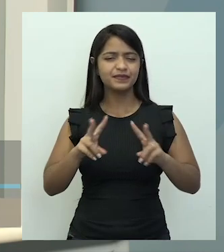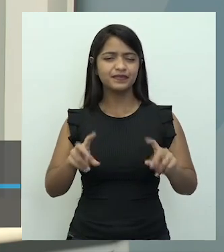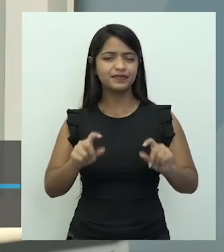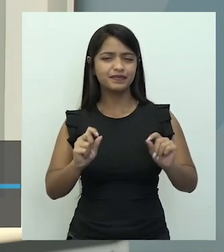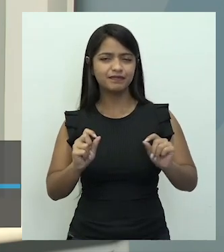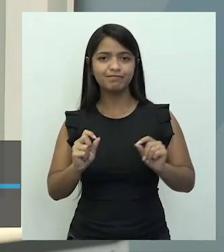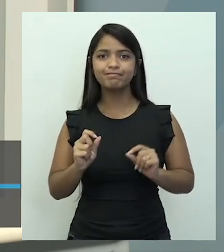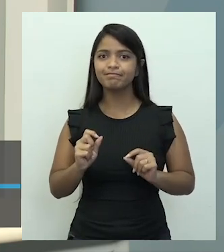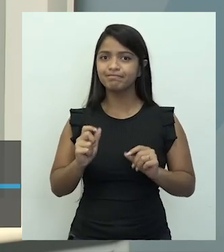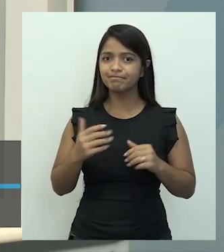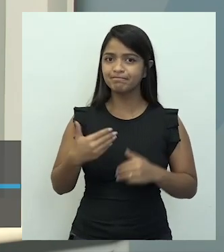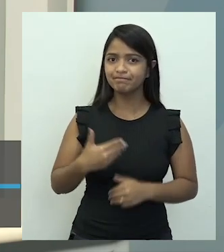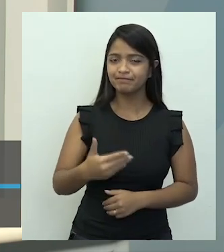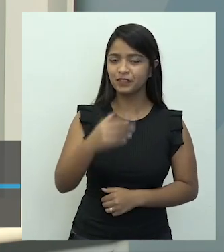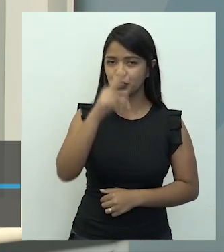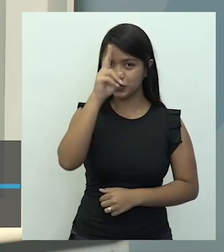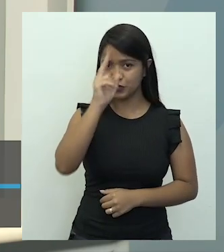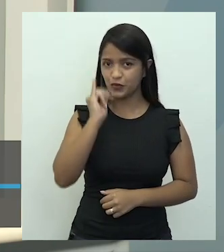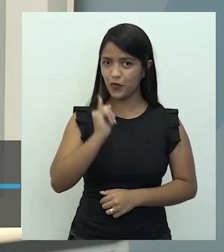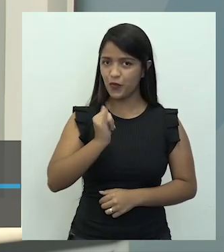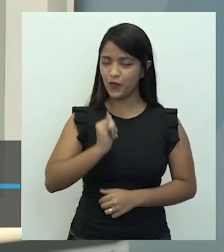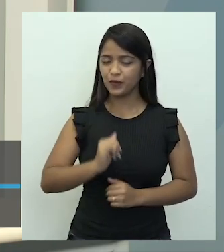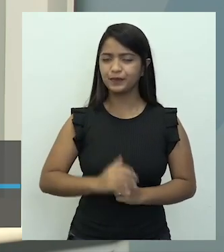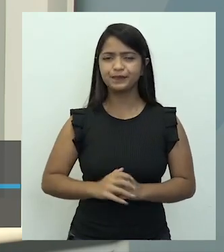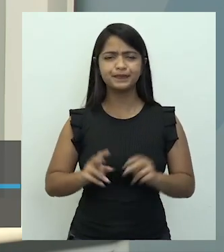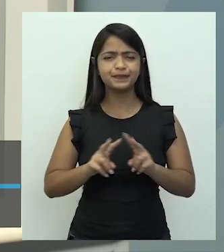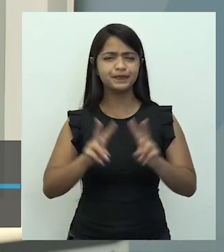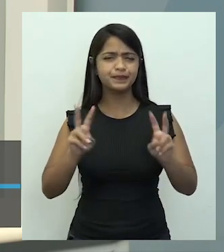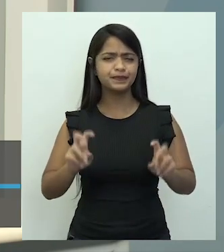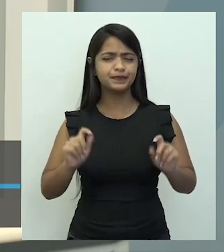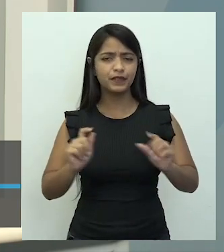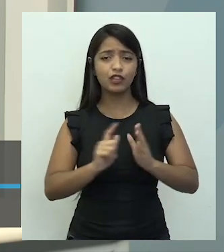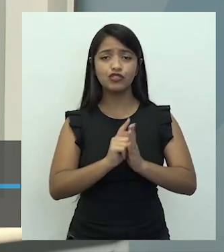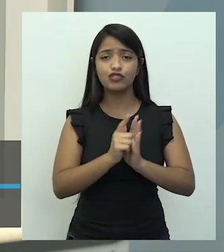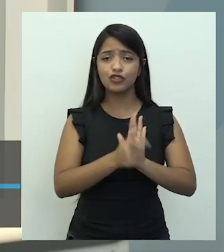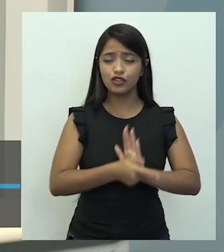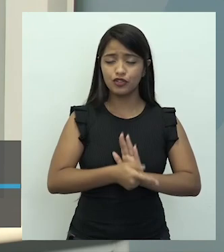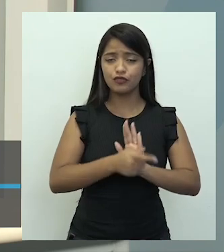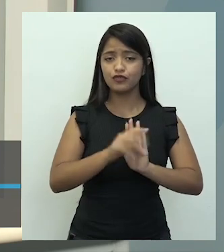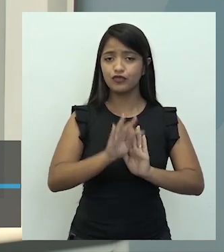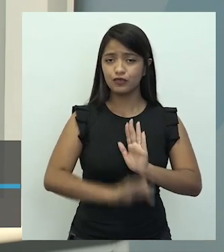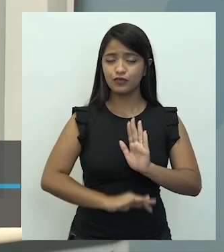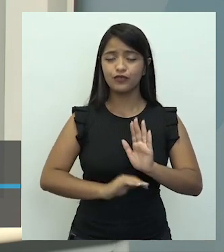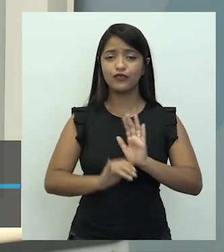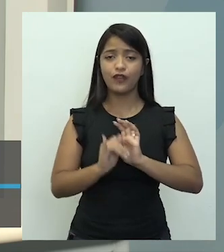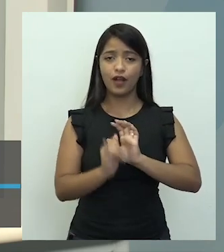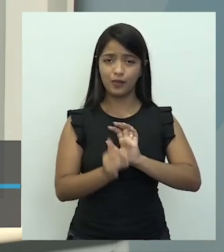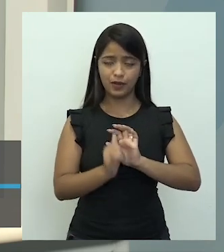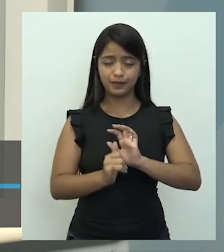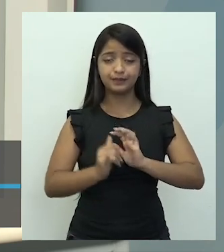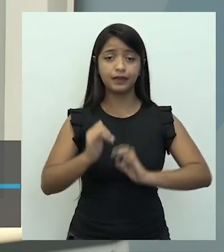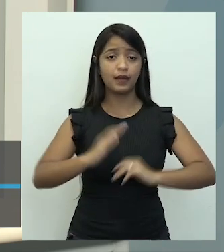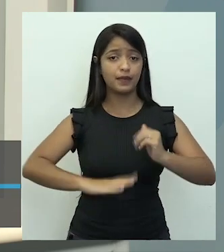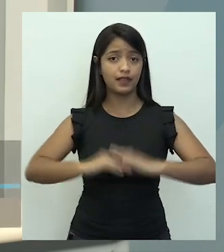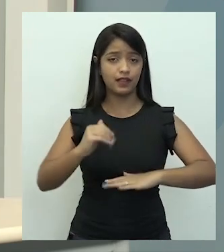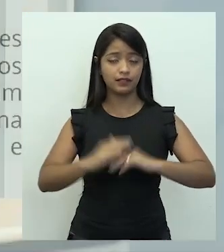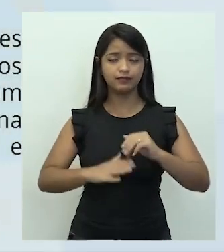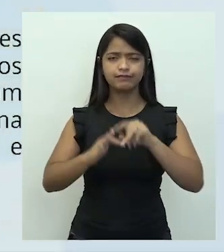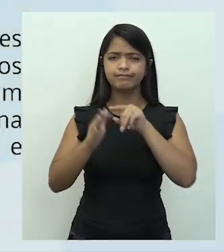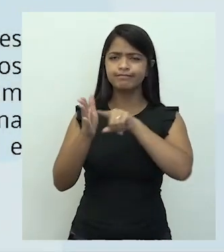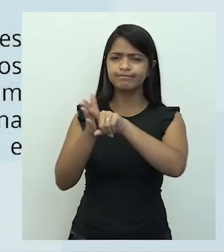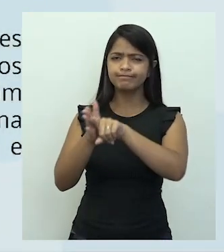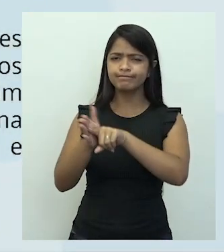História. Vamos ao tema da aula? Gênero textual, fábula. Habilidade, analisar os efeitos de